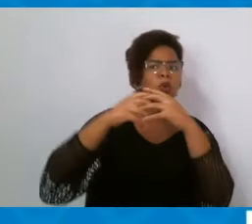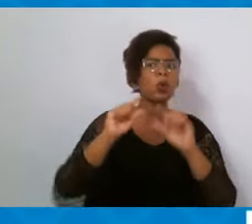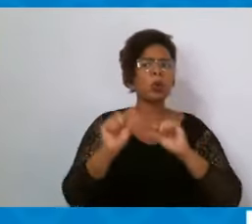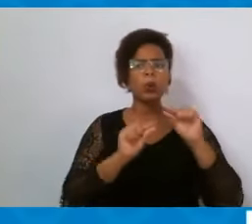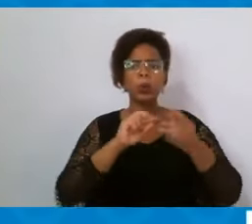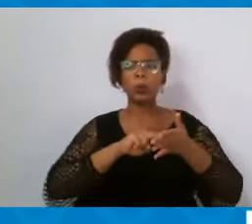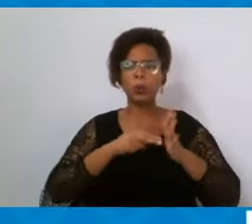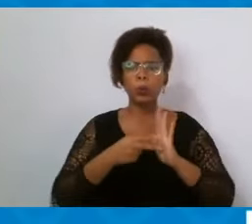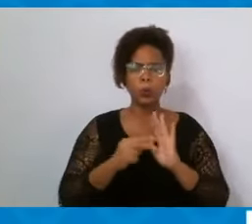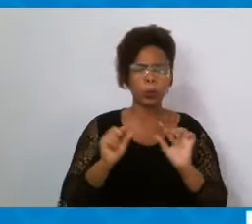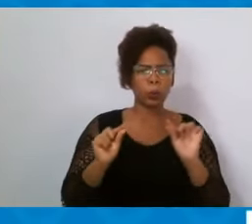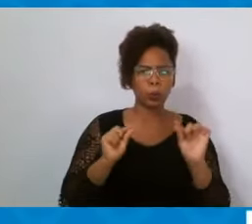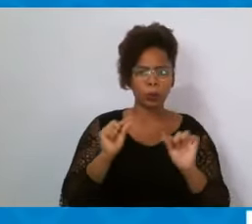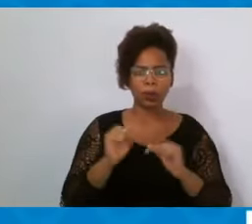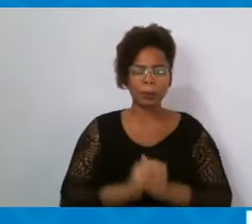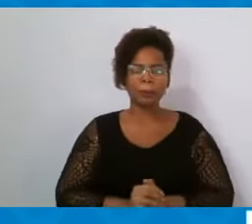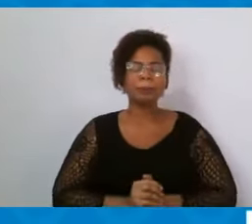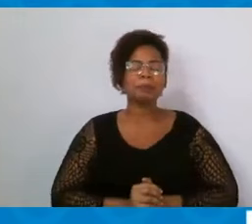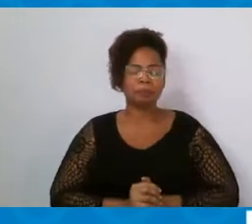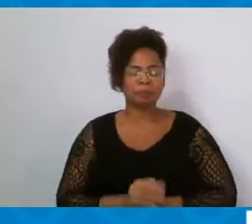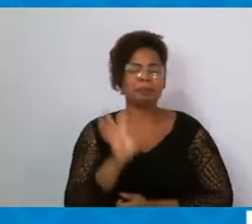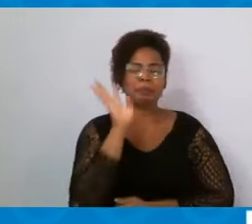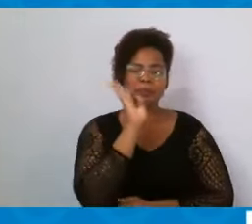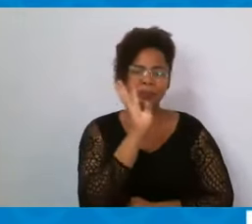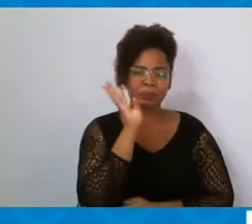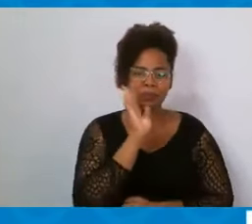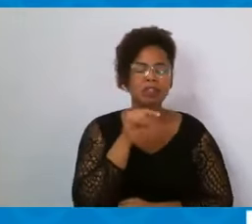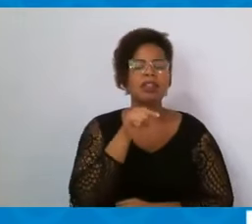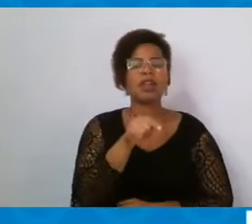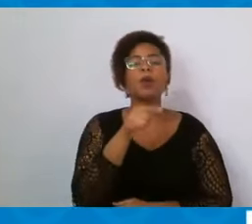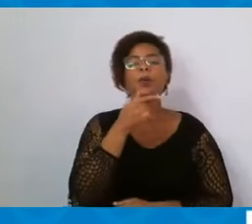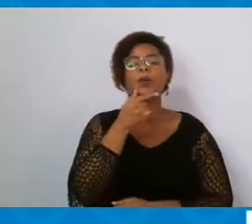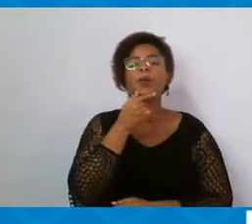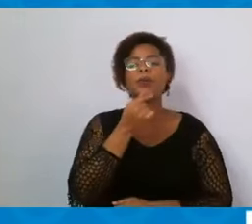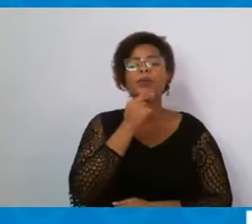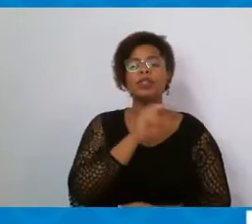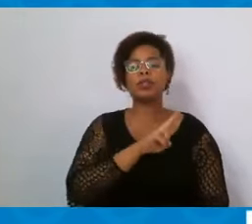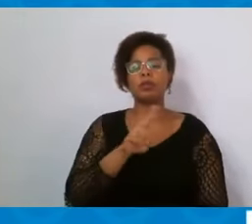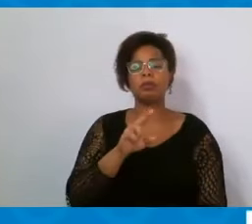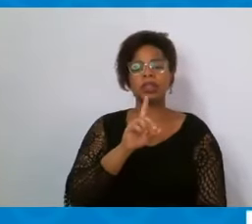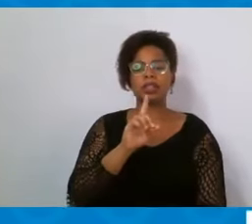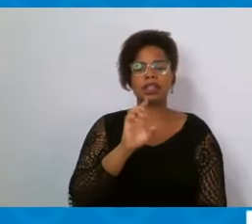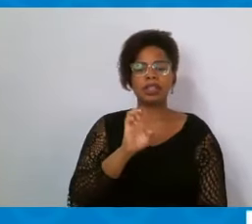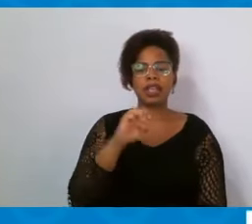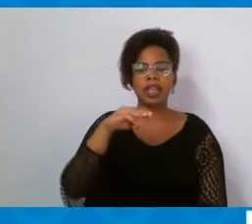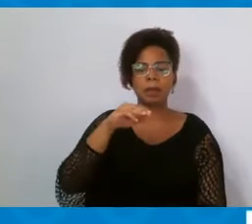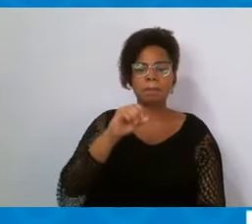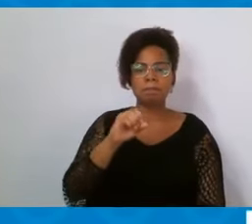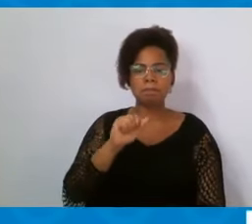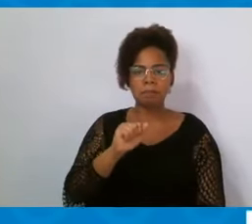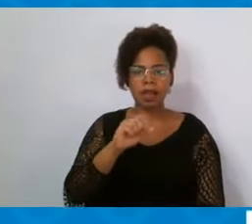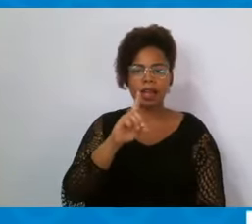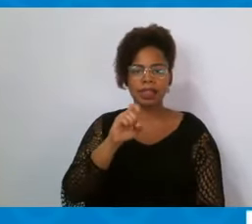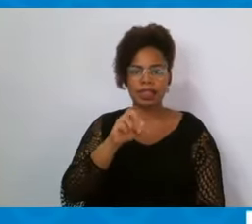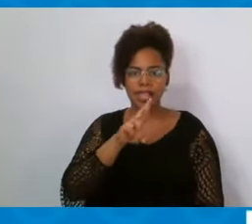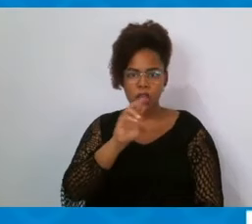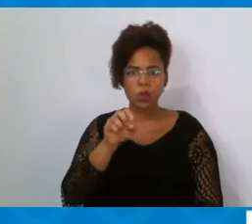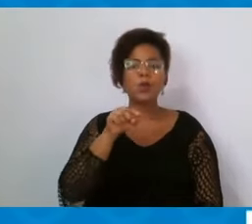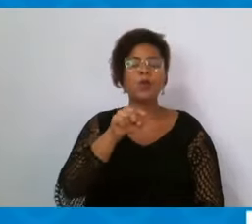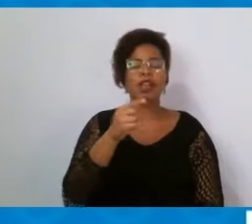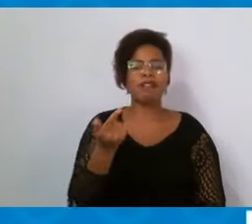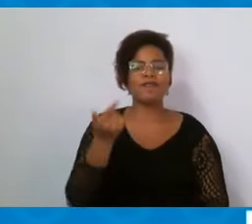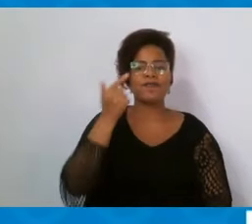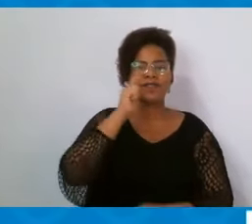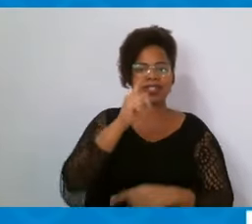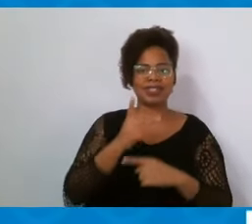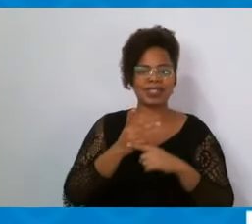Muito bacana! O Udê Madeiro, ele foi um dos participantes e foi o vencedor da equipe vencedora do